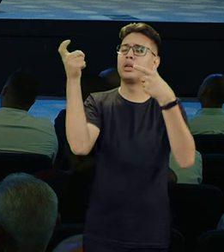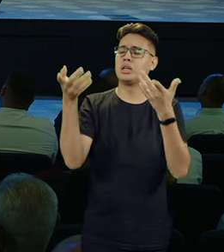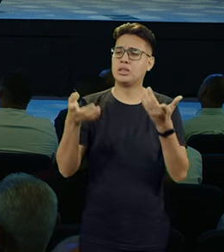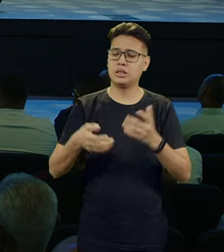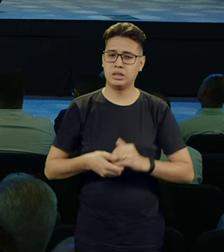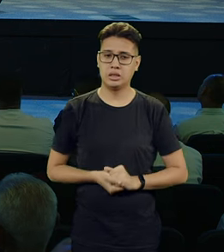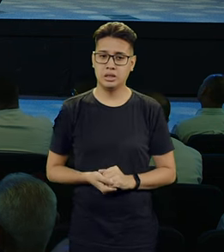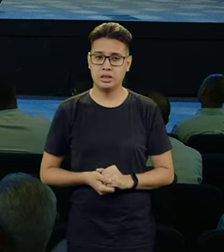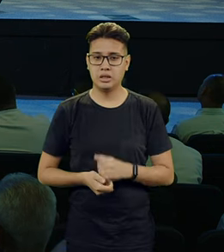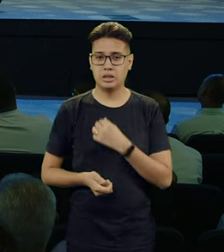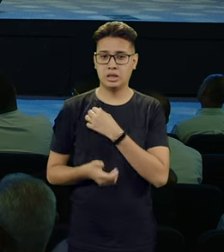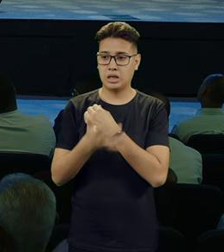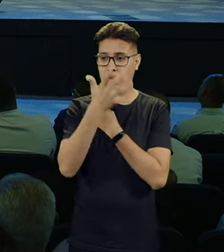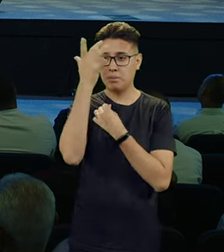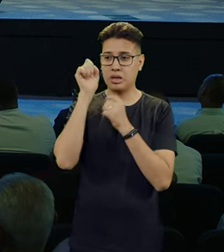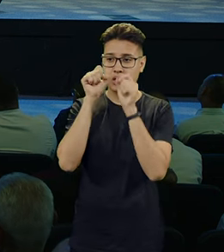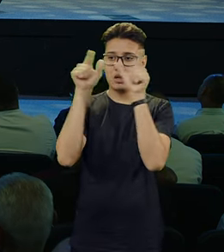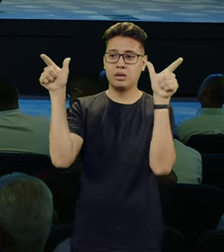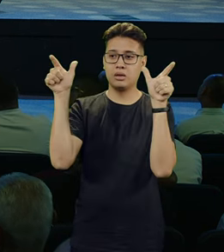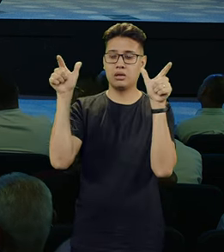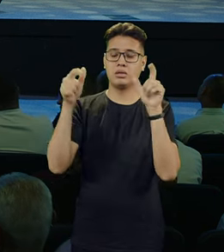camarada acordou.